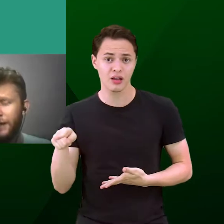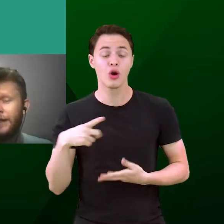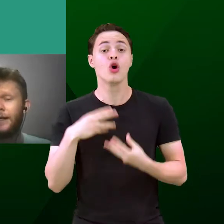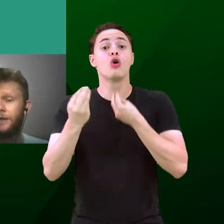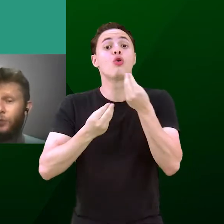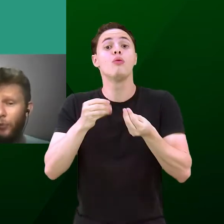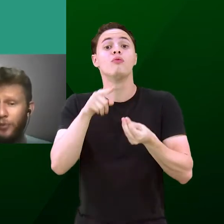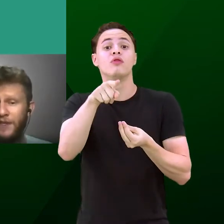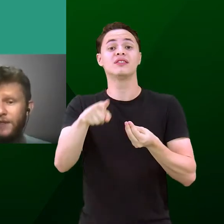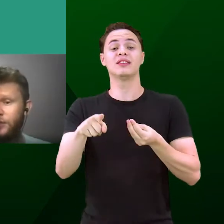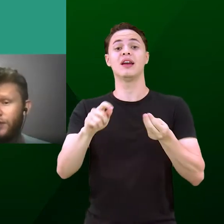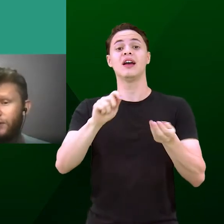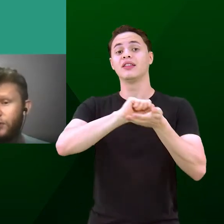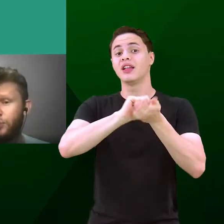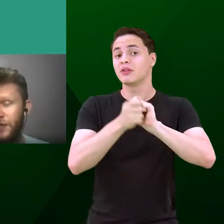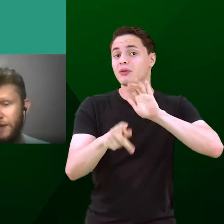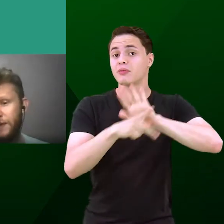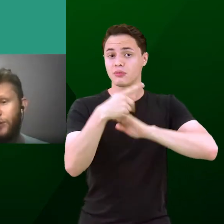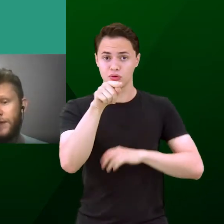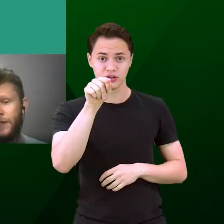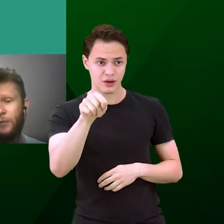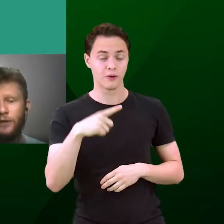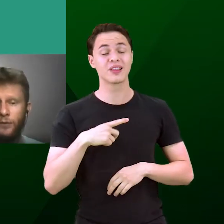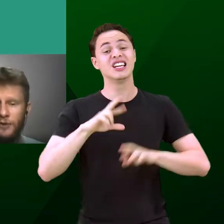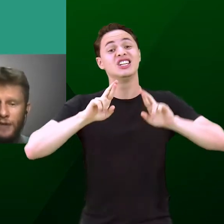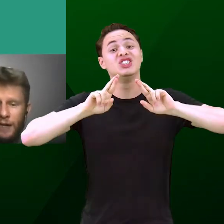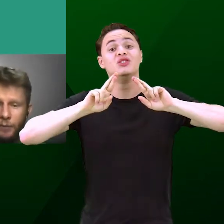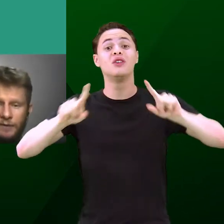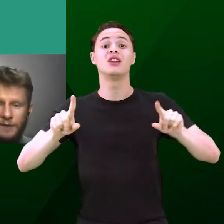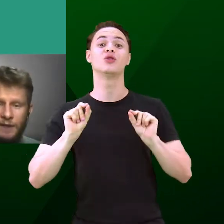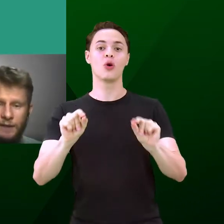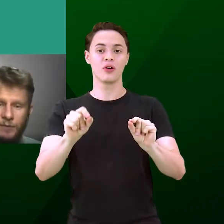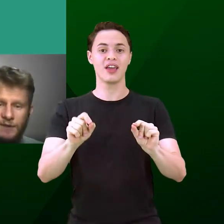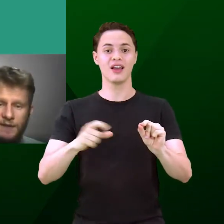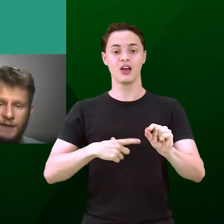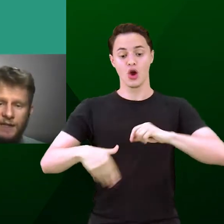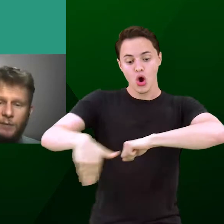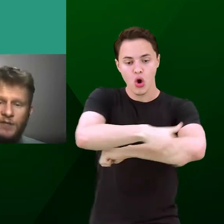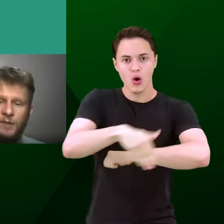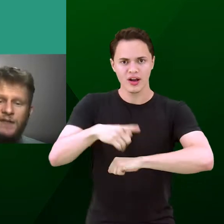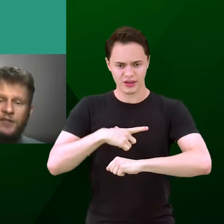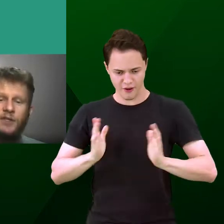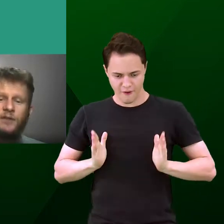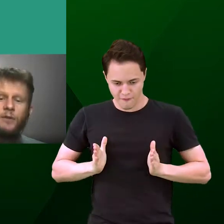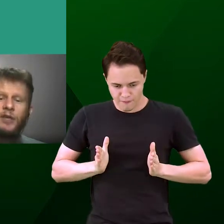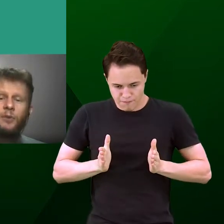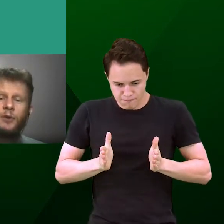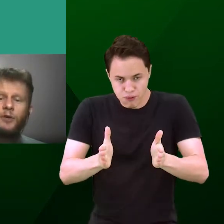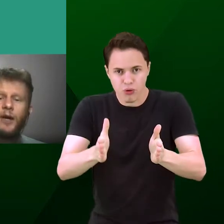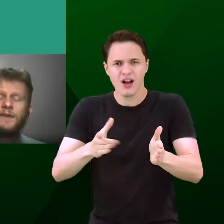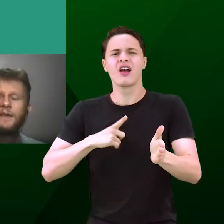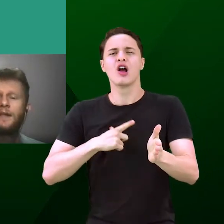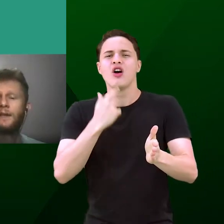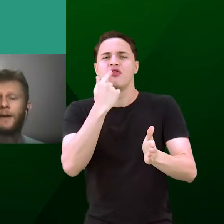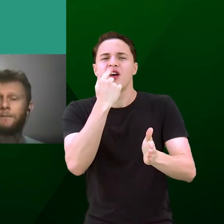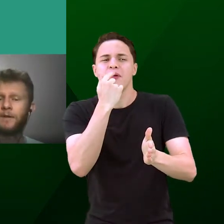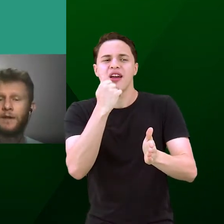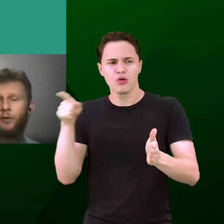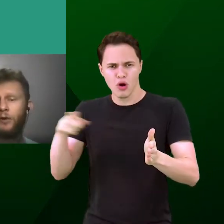não ganhe peso tão rapidamente, né? Ou tenha um controle de peso, dependendo do objetivo que a gente quiser. Tá? Então,